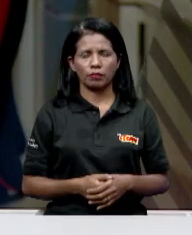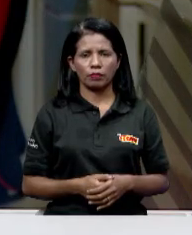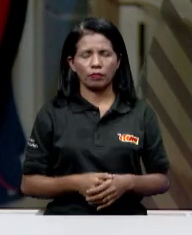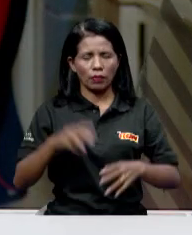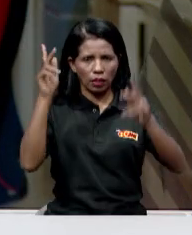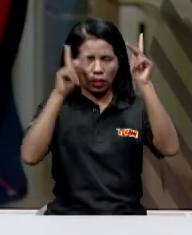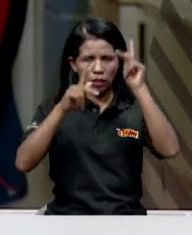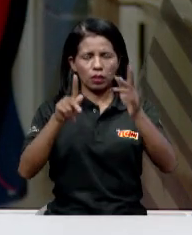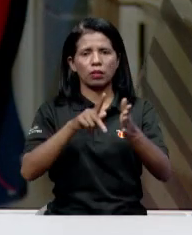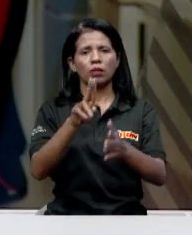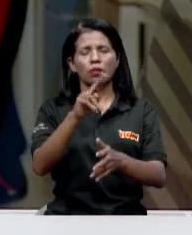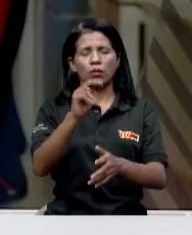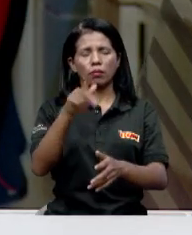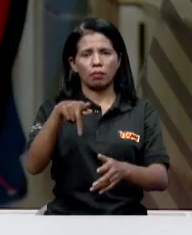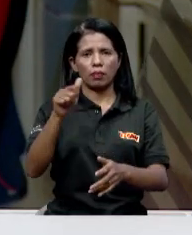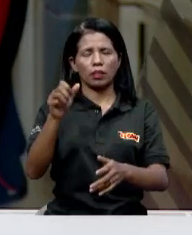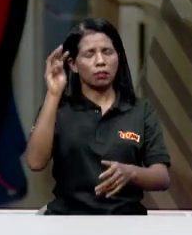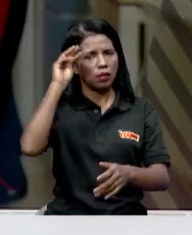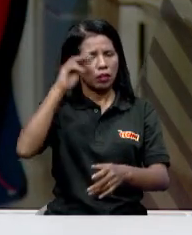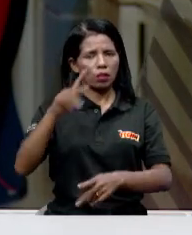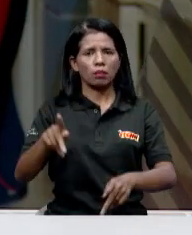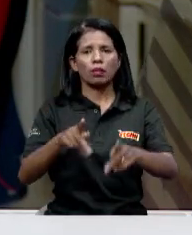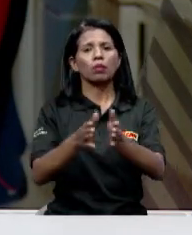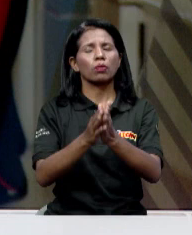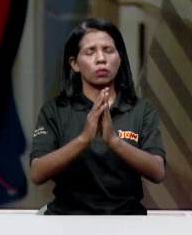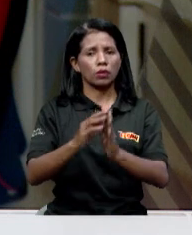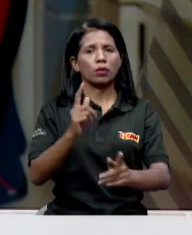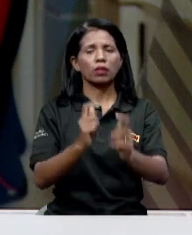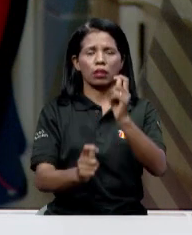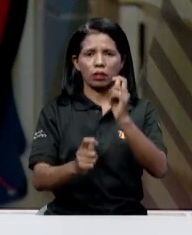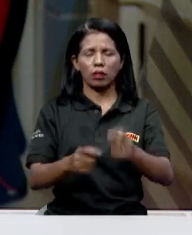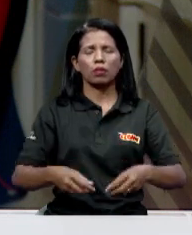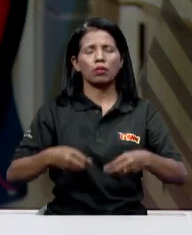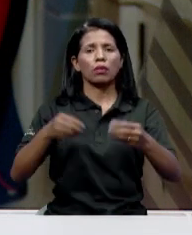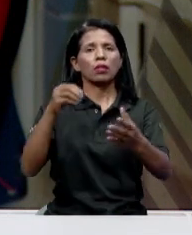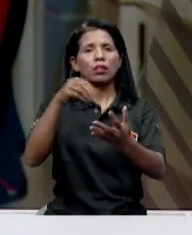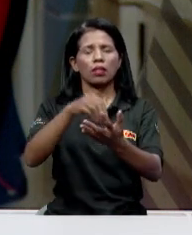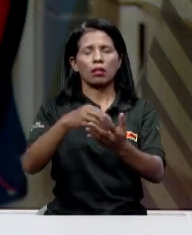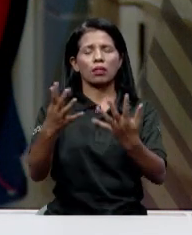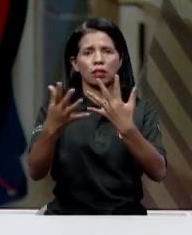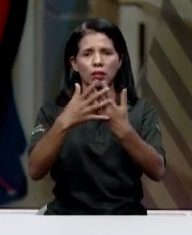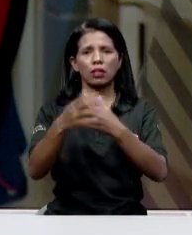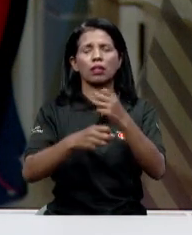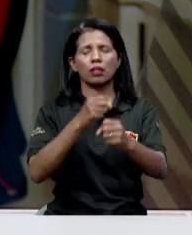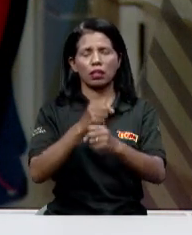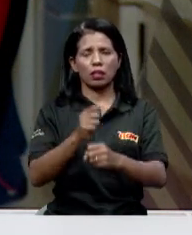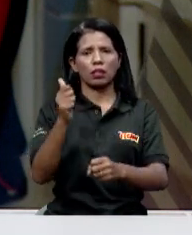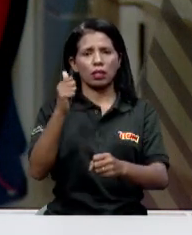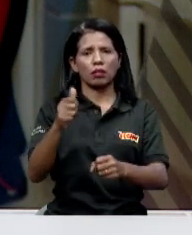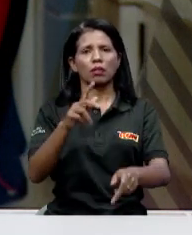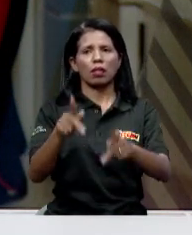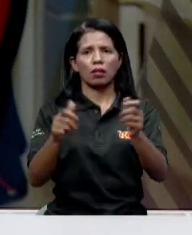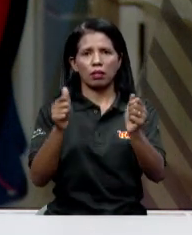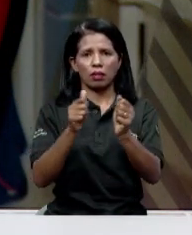caso homicídio um paz, Ministério Público, Russo Tribunal aplica pena prisão Tina Sanulo Liu, barguido